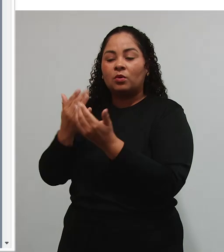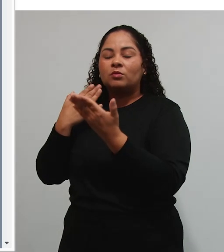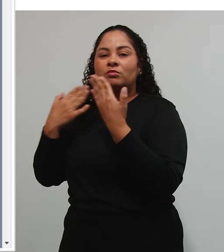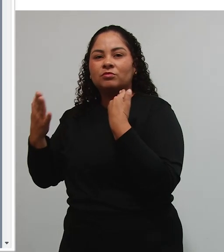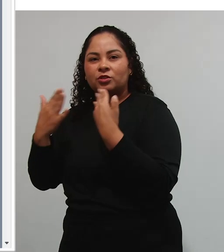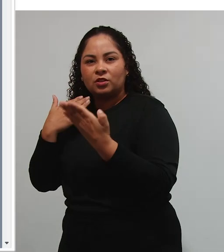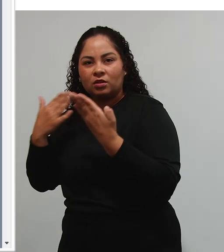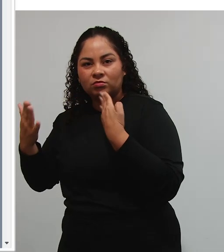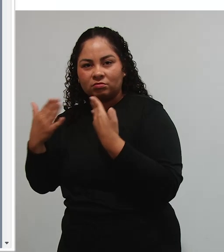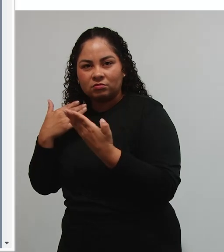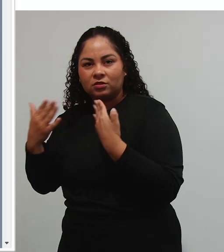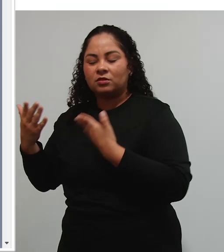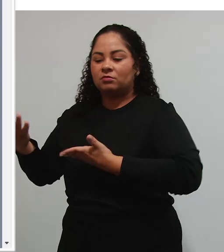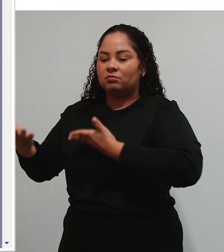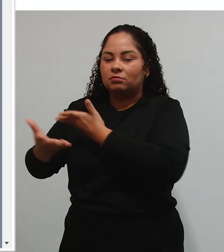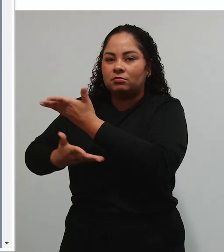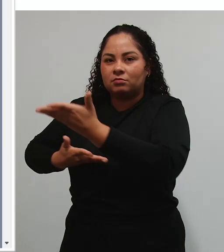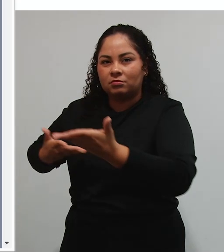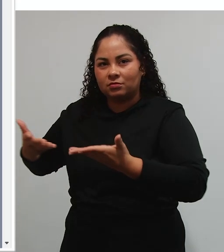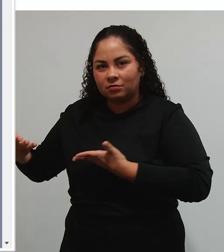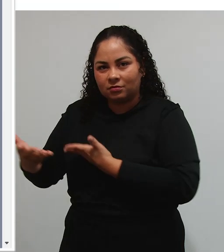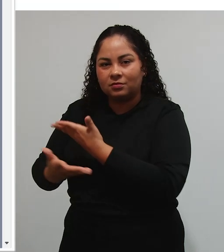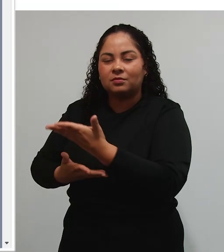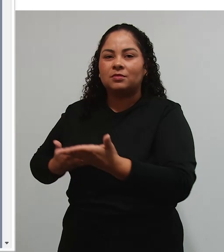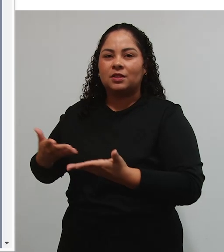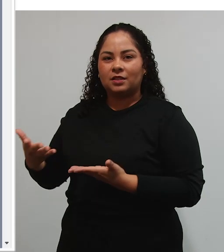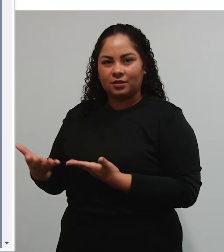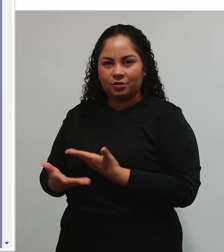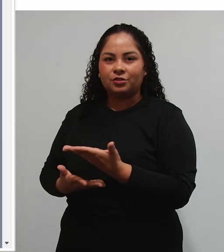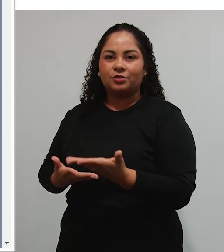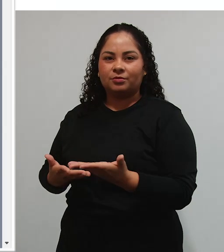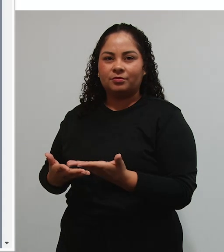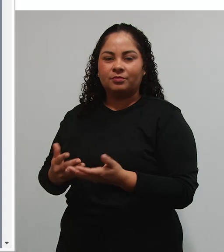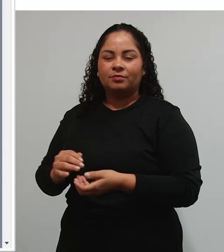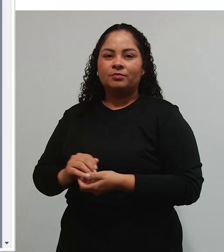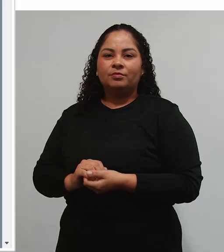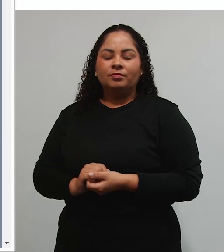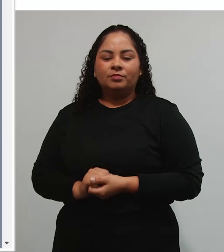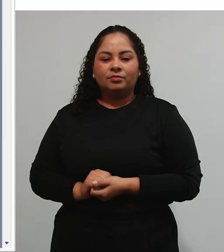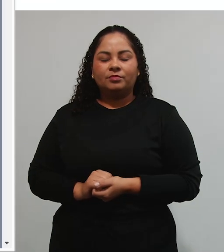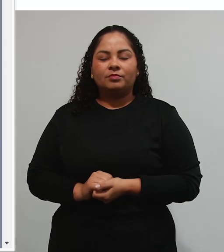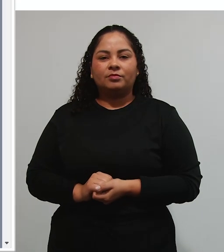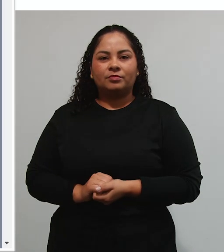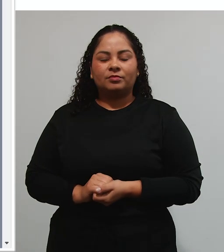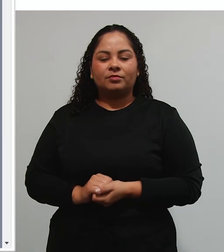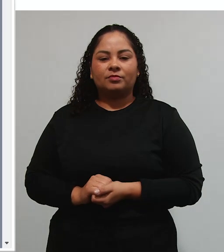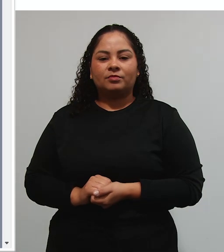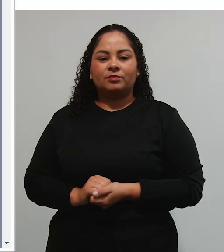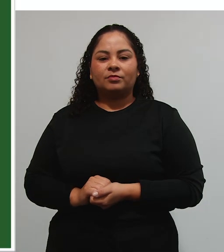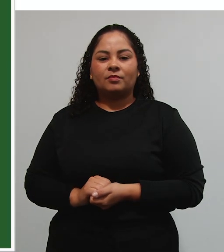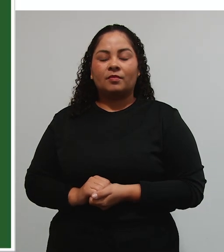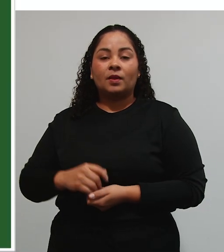medida em que agimos dialogicamente, ou seja, na medida que dialogamos com os